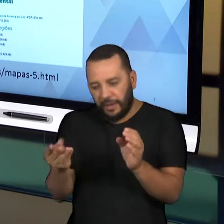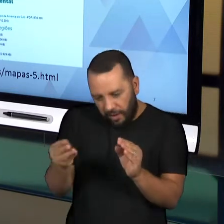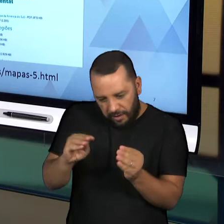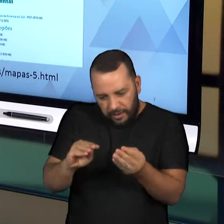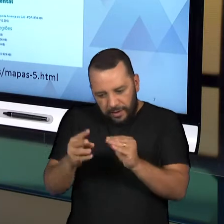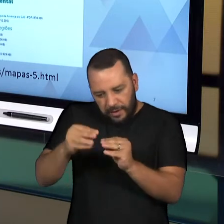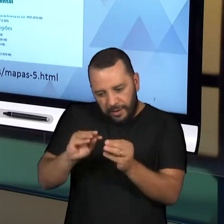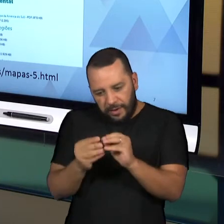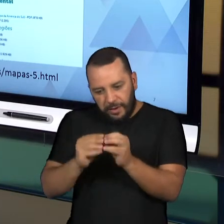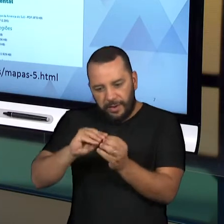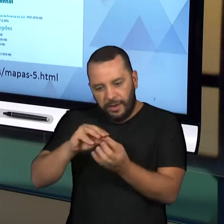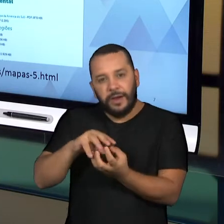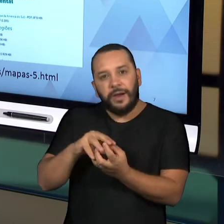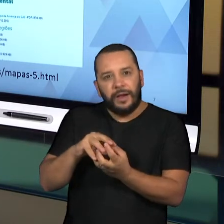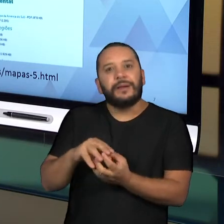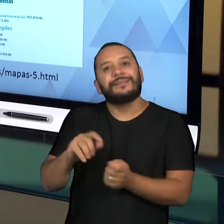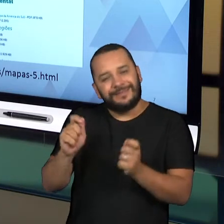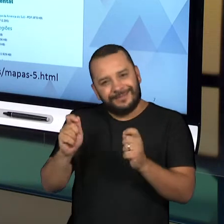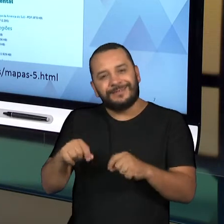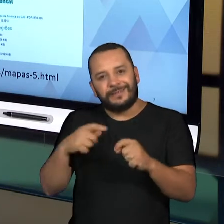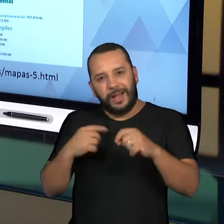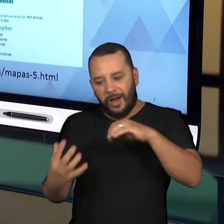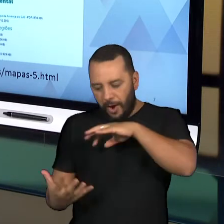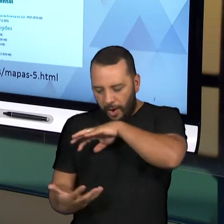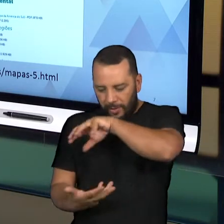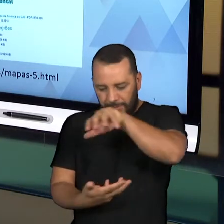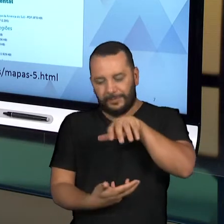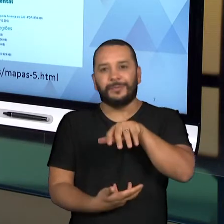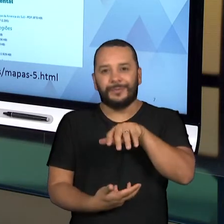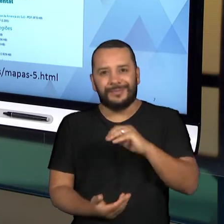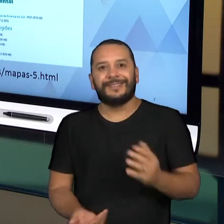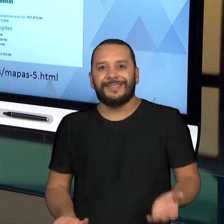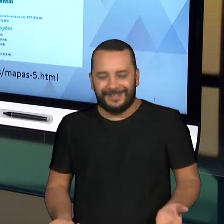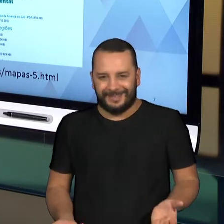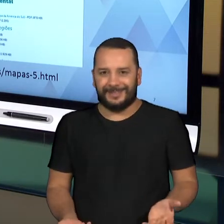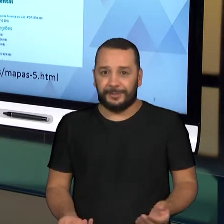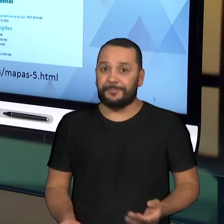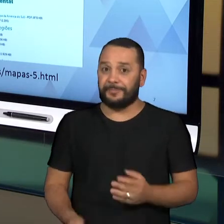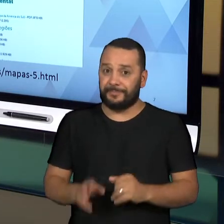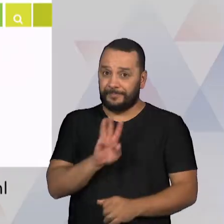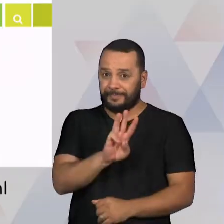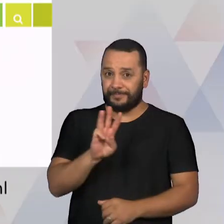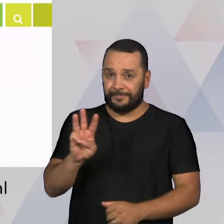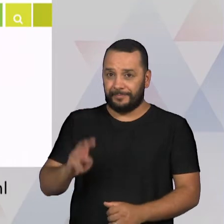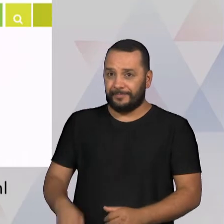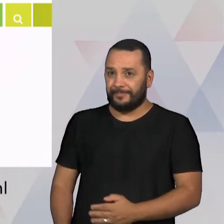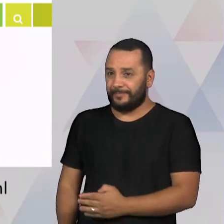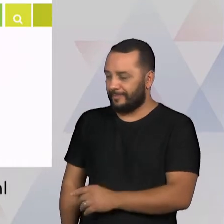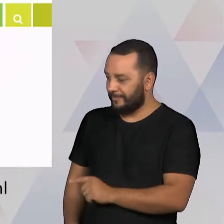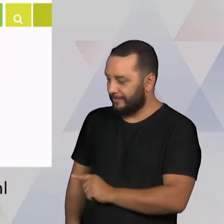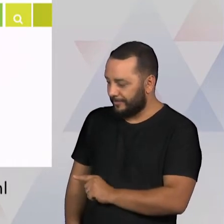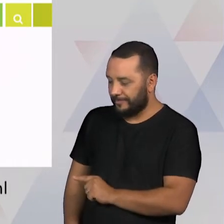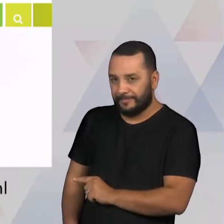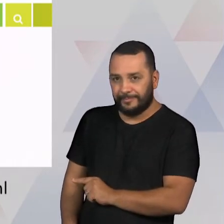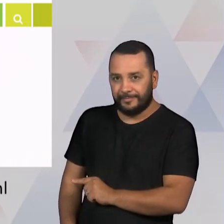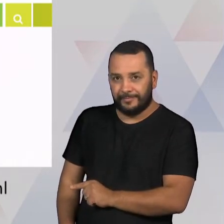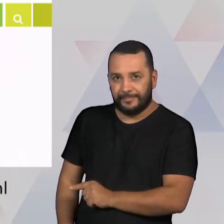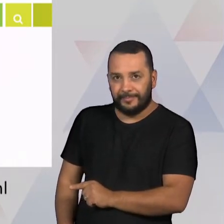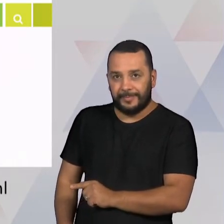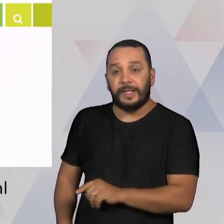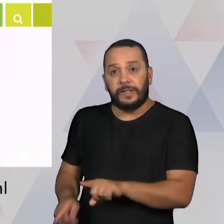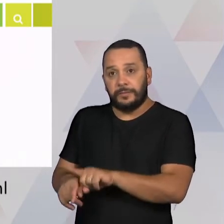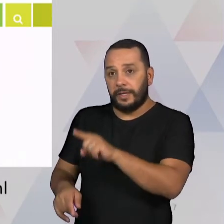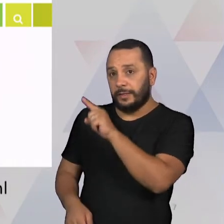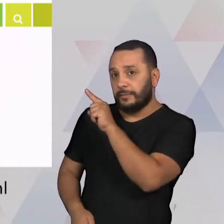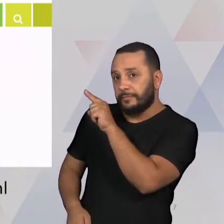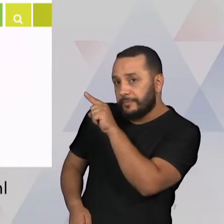montar globos terrestres por exemplo para estudar nesse site também tem um link que se chama